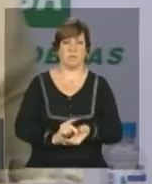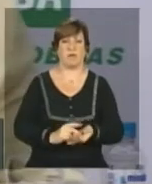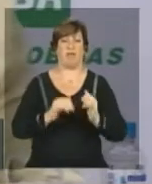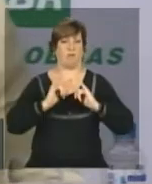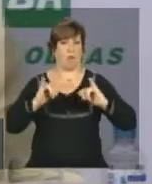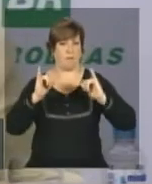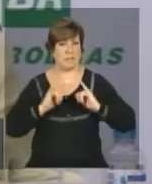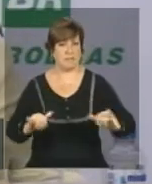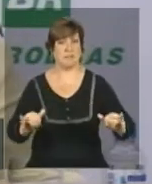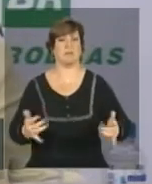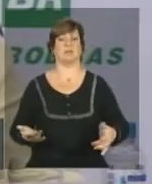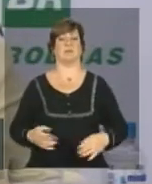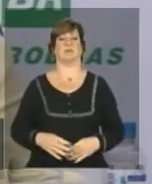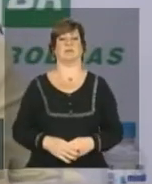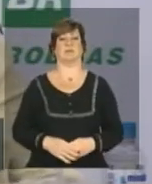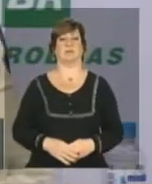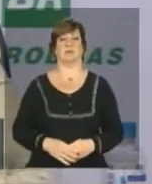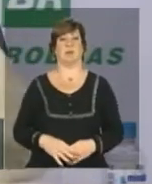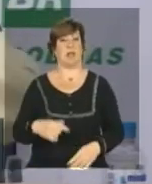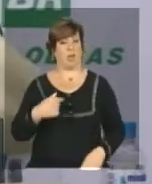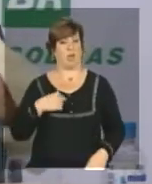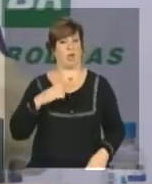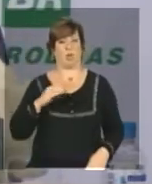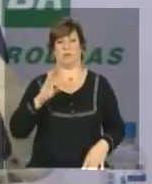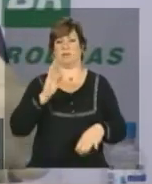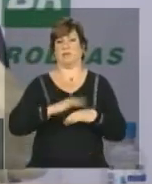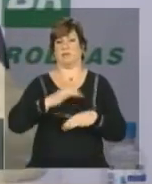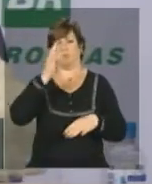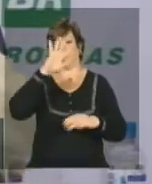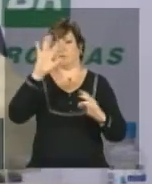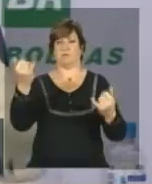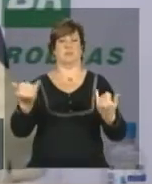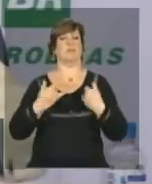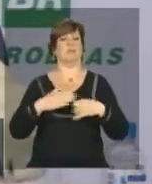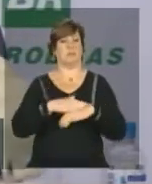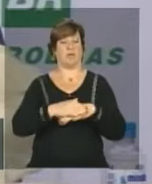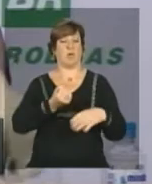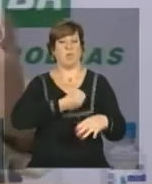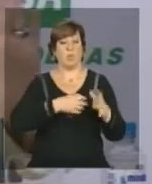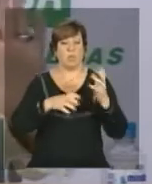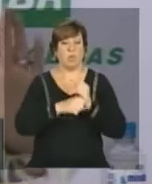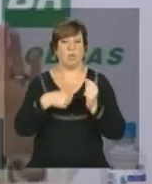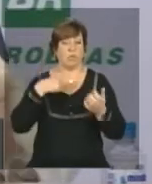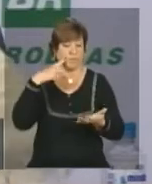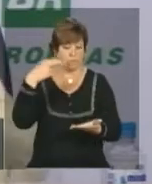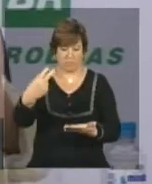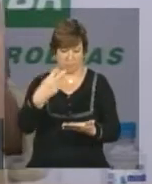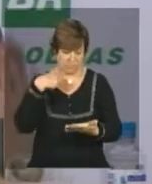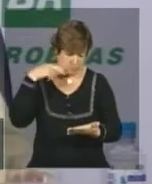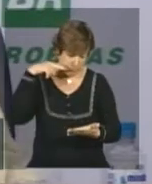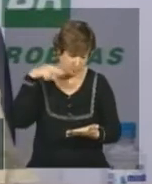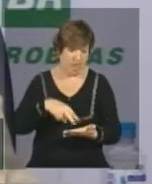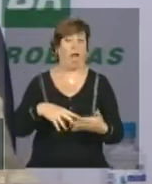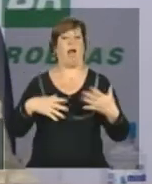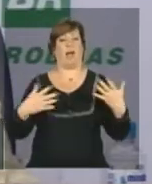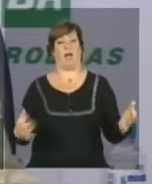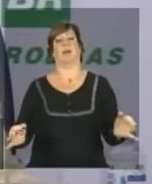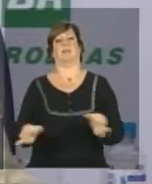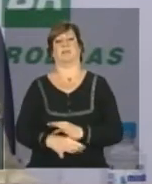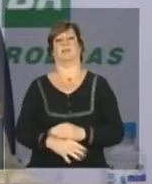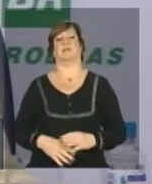dados. Eu sou a pessoa mais facilmente convencível com número. Mostra número para mim e pronto,